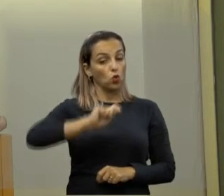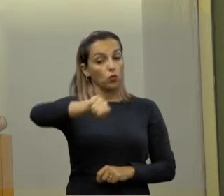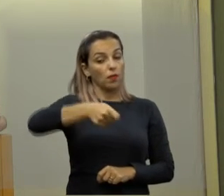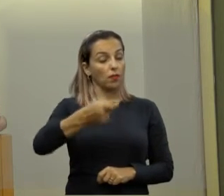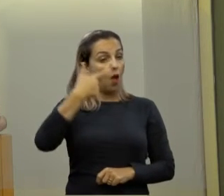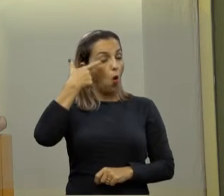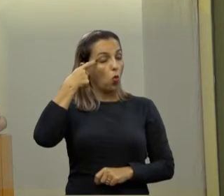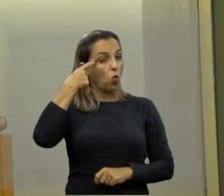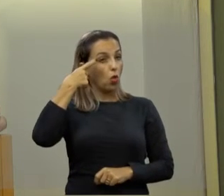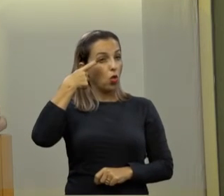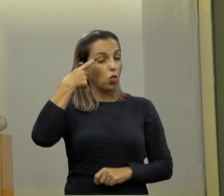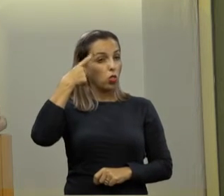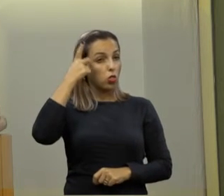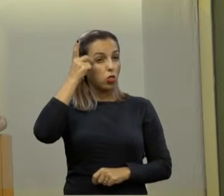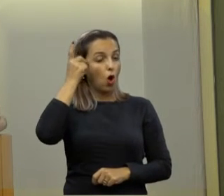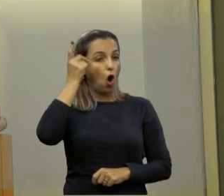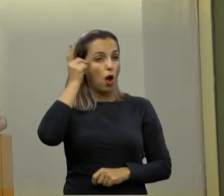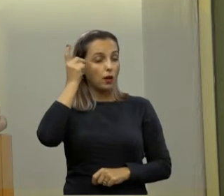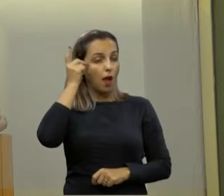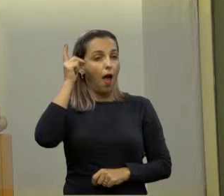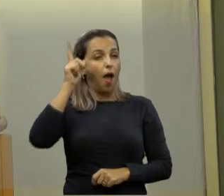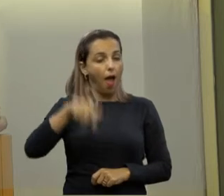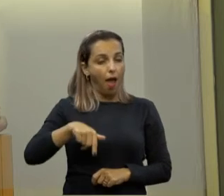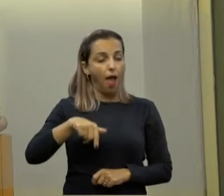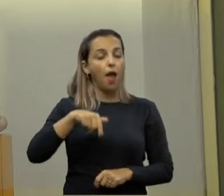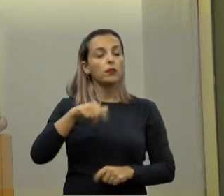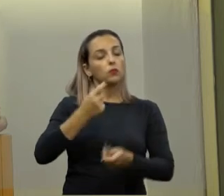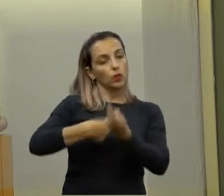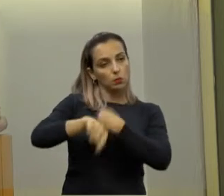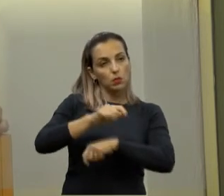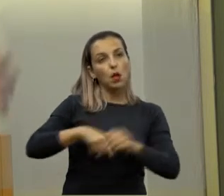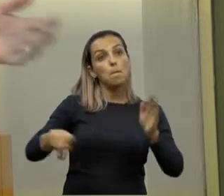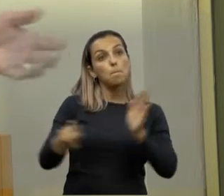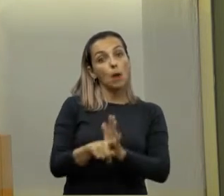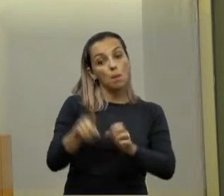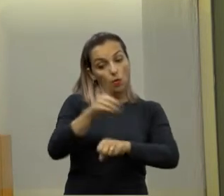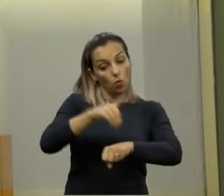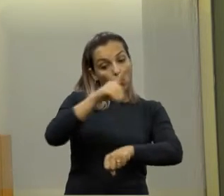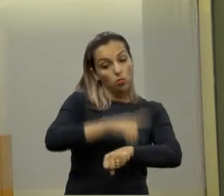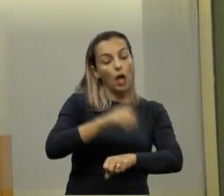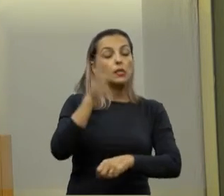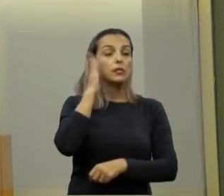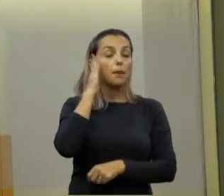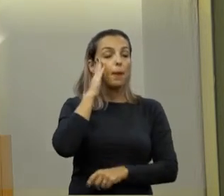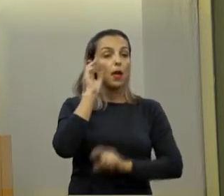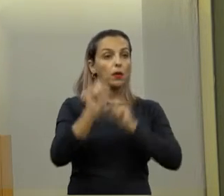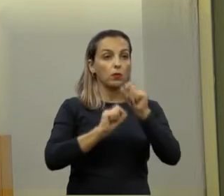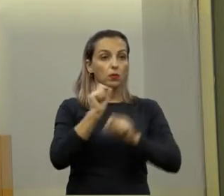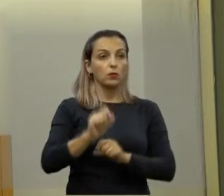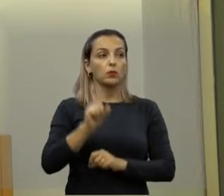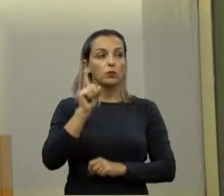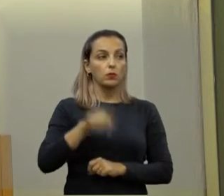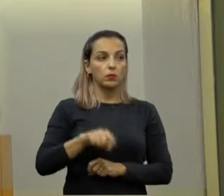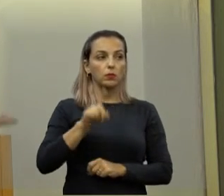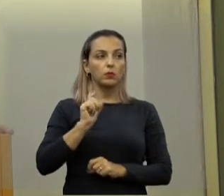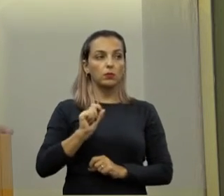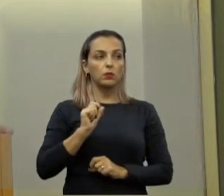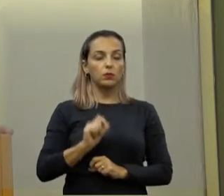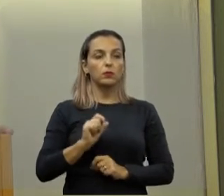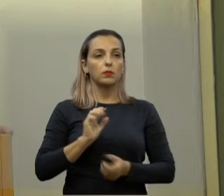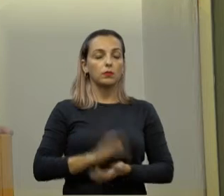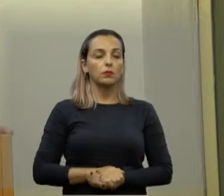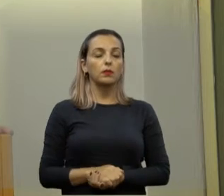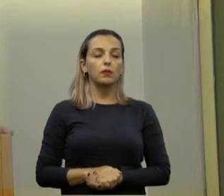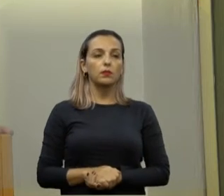também é responsável pela situação do crescimento de dengue em todo o estado de São Paulo querem politizar a gente politize a gente não tem problema algum